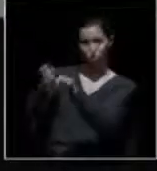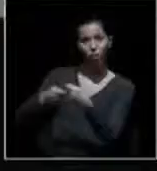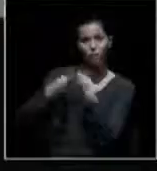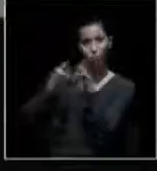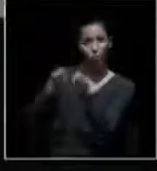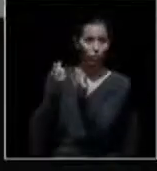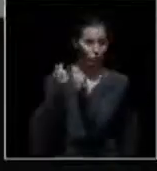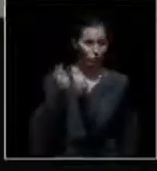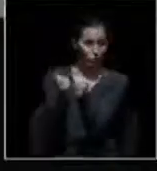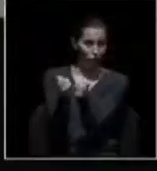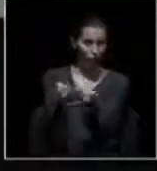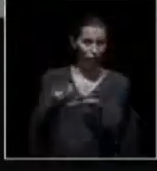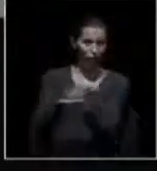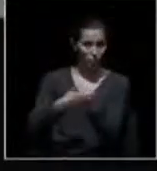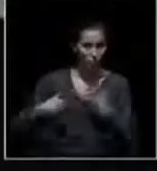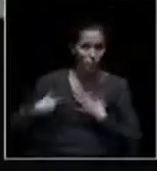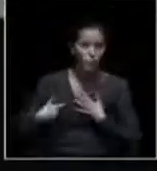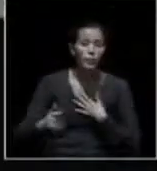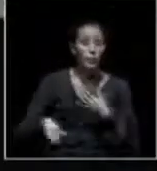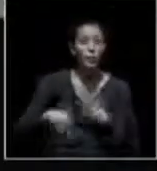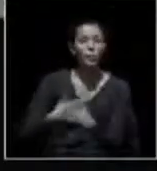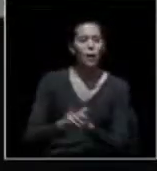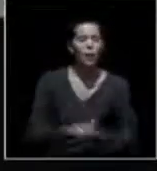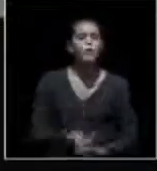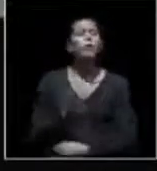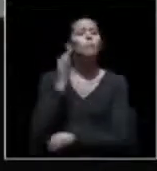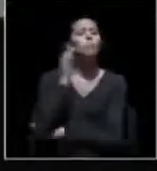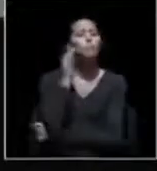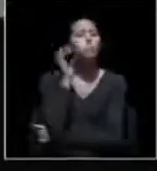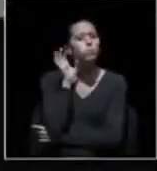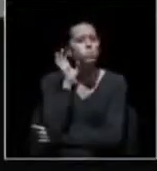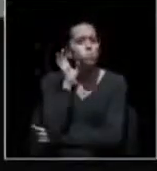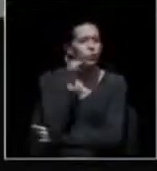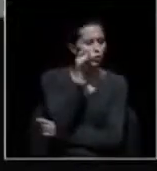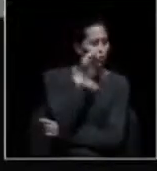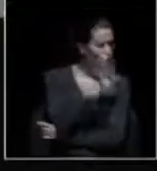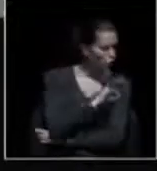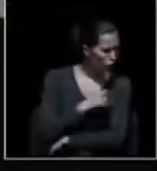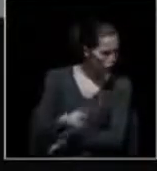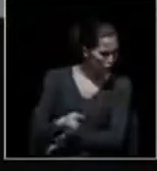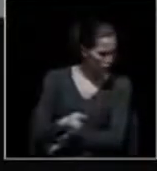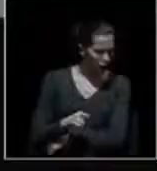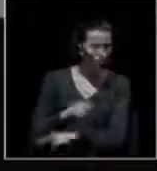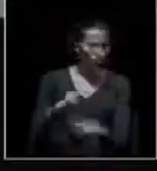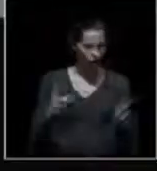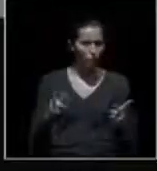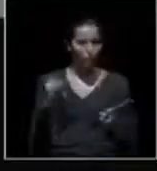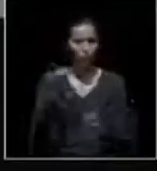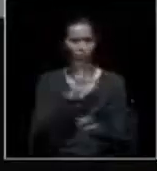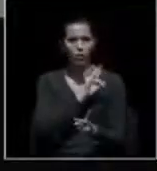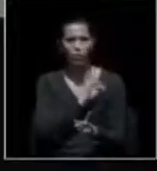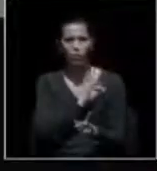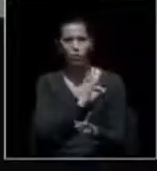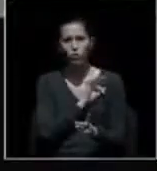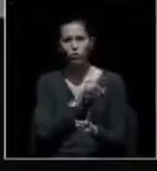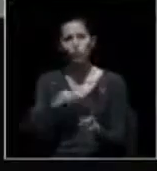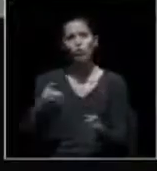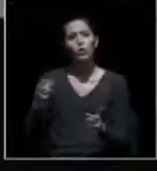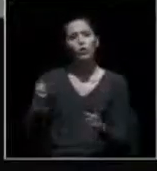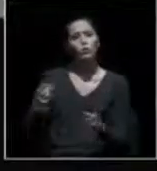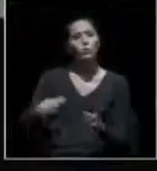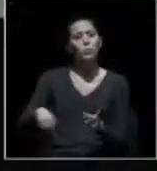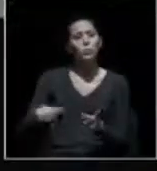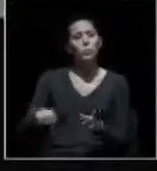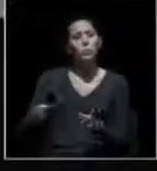situação. E quem tem ouvido o Sr. Presidente da Câmara e o Sr. Vice-Presidente, até parece que não há problema nenhum